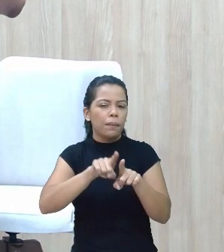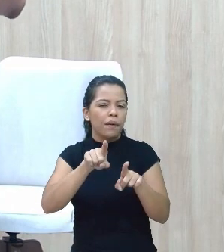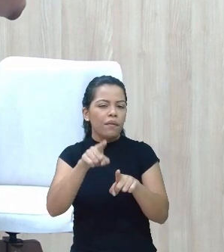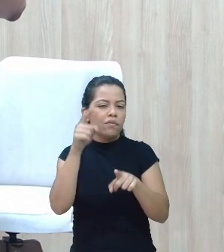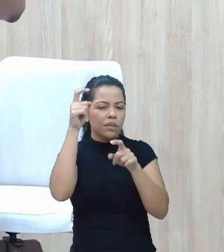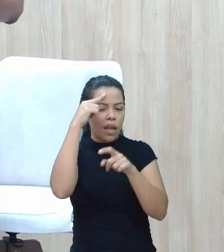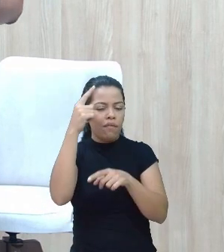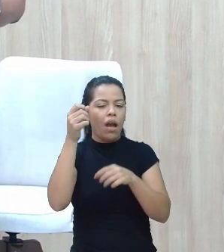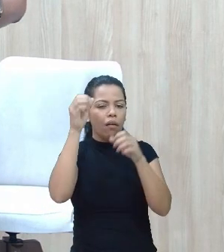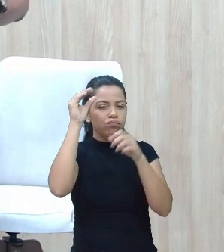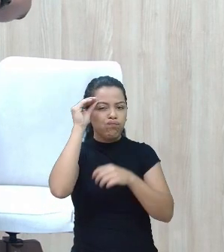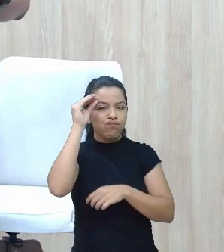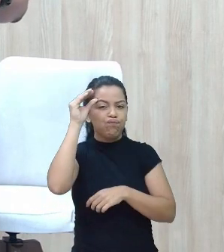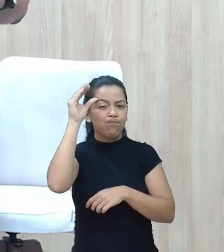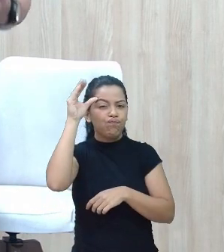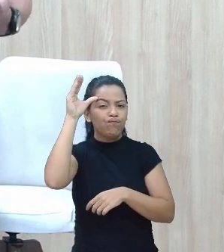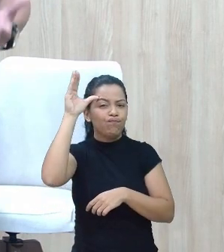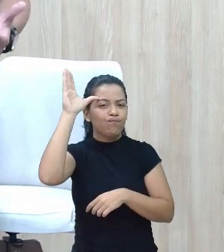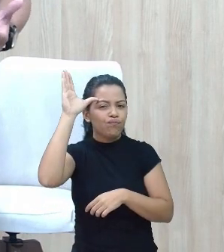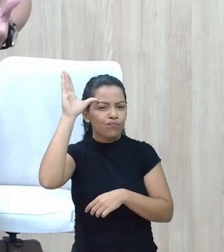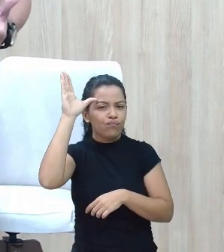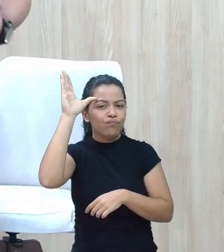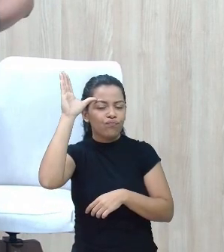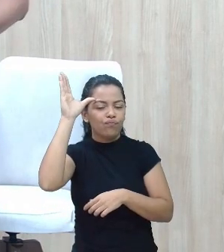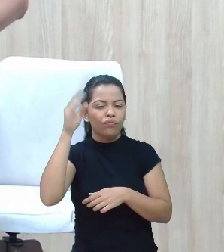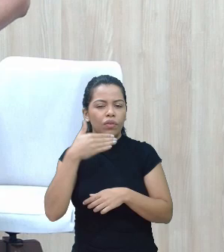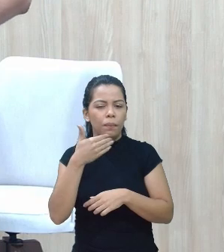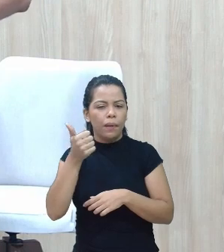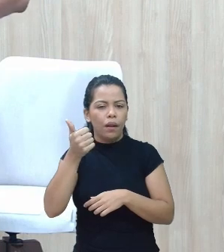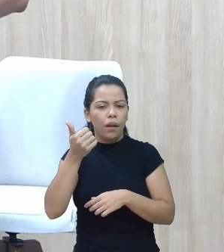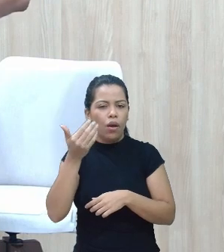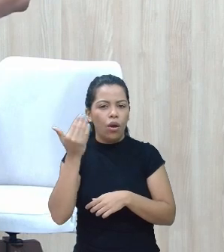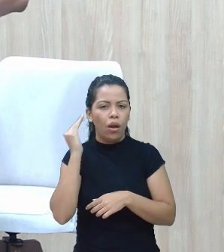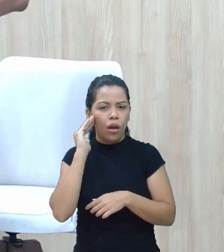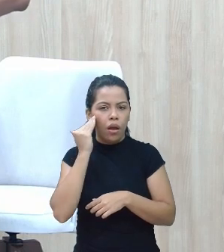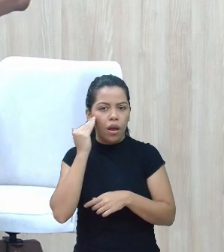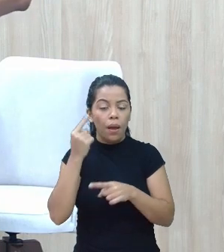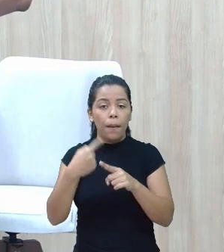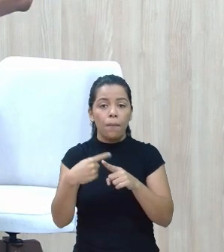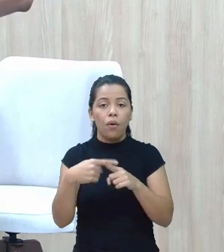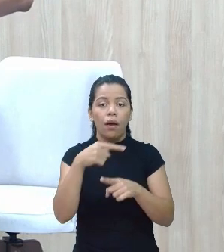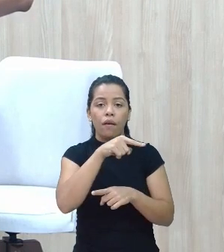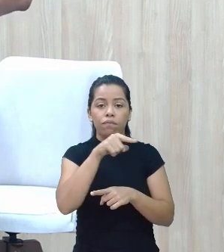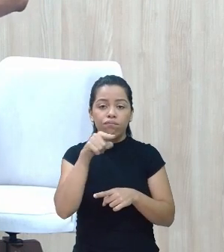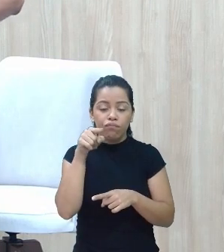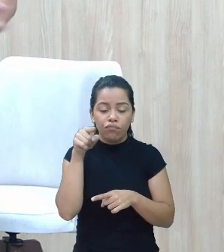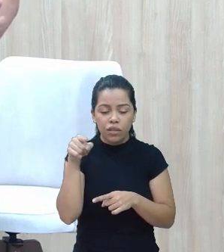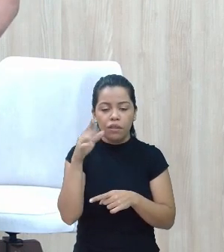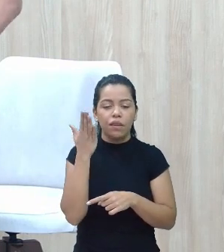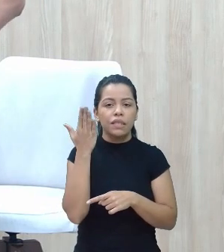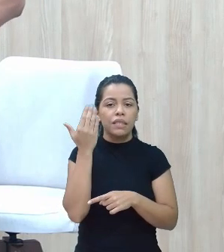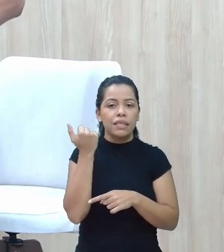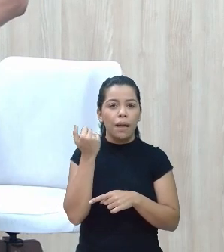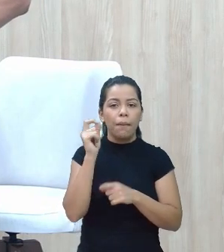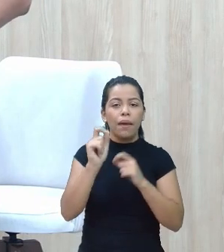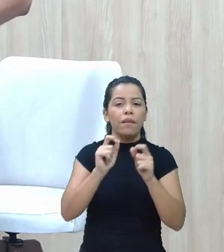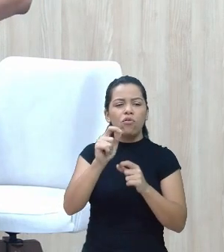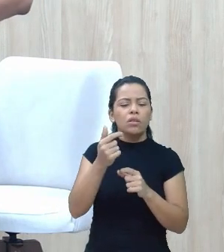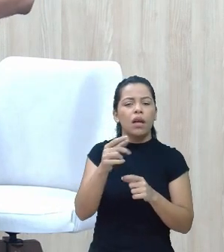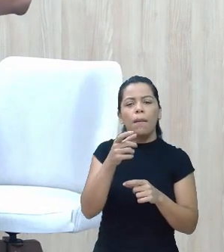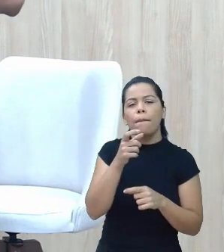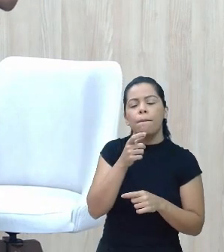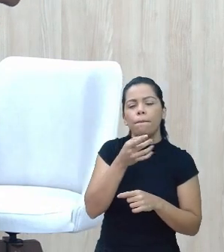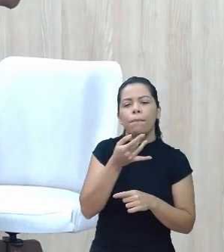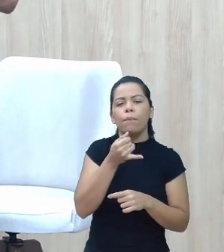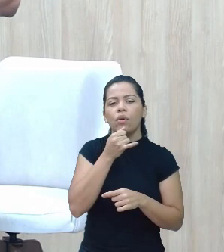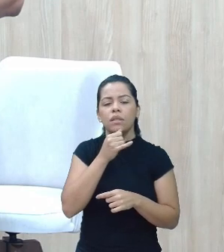entendimento vai se abrangir muito mais. Por quê? Você vai saber que aquela coisa, aquela outra coisa que você não entendeu, é